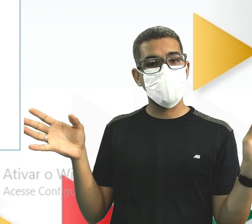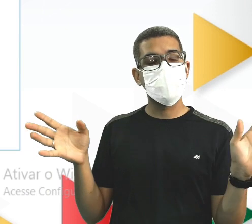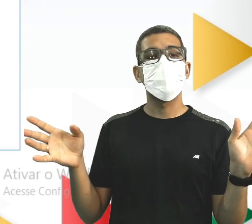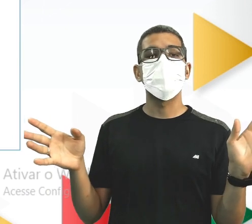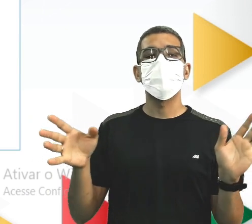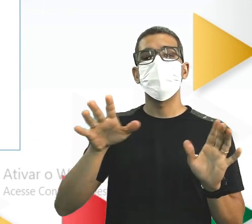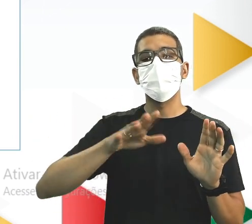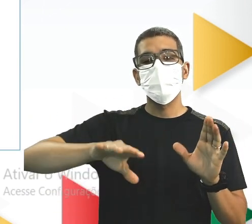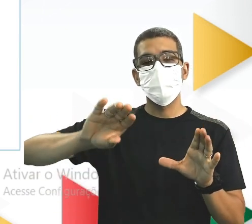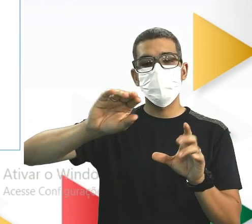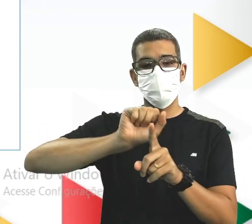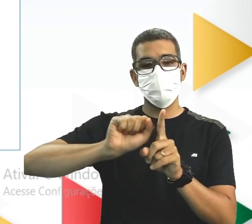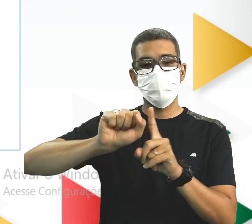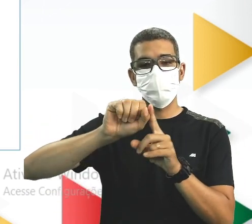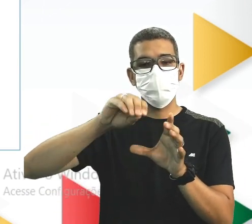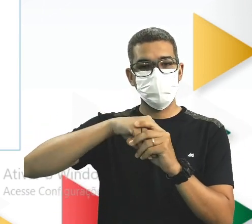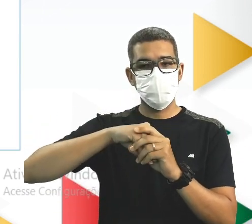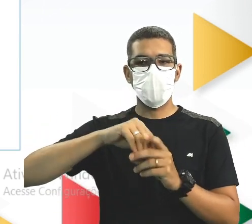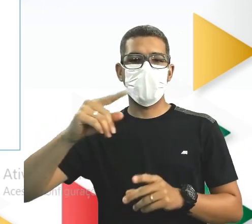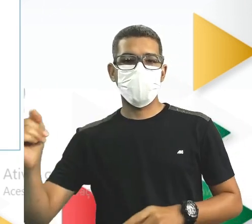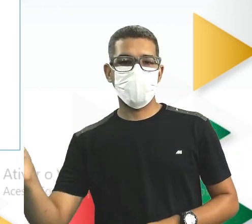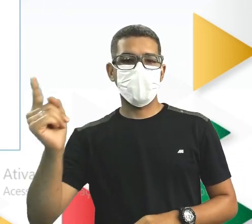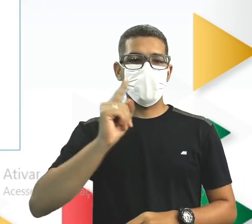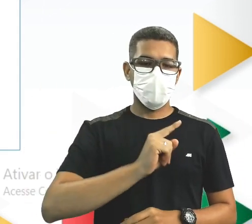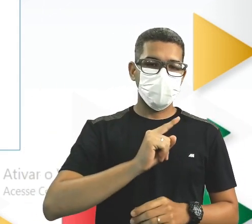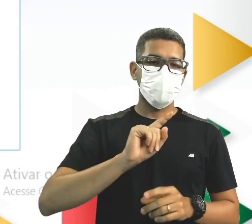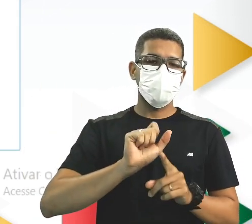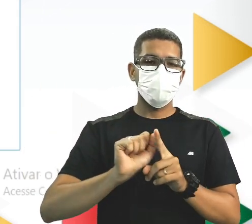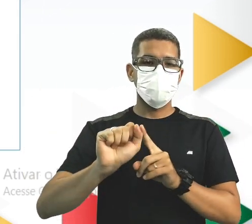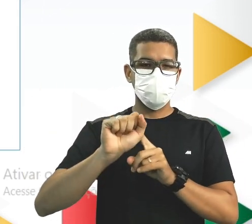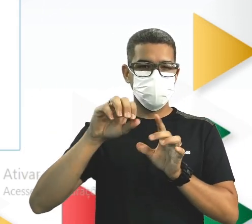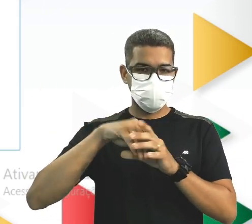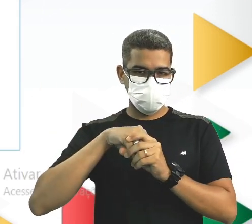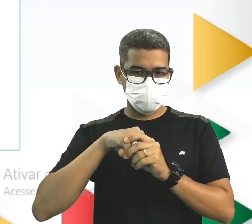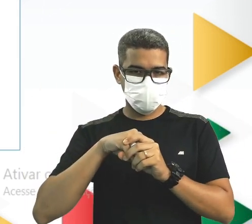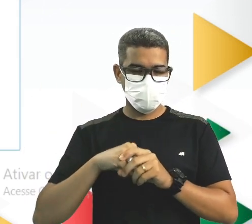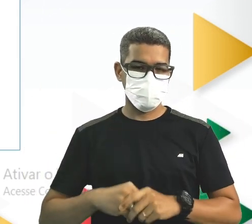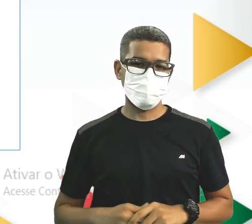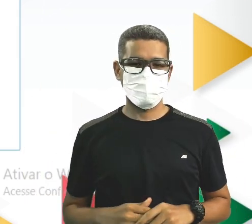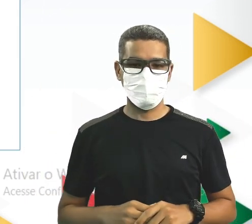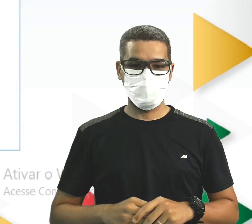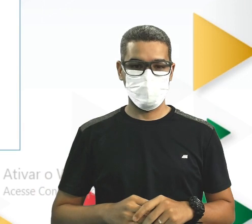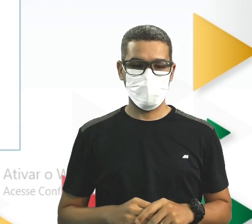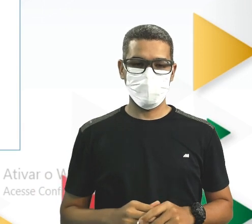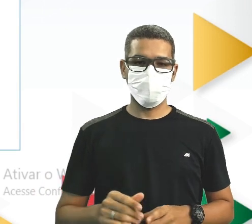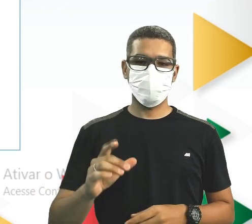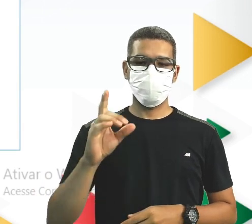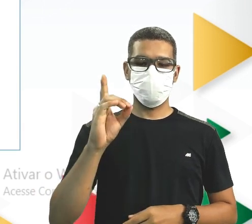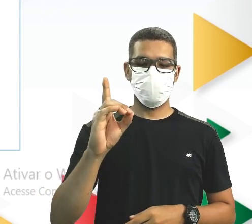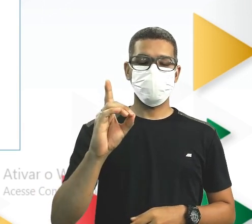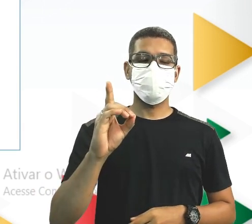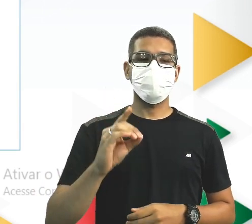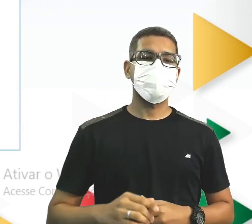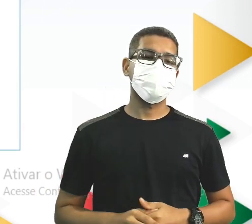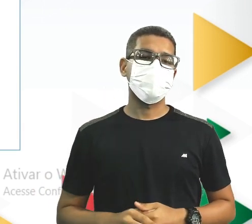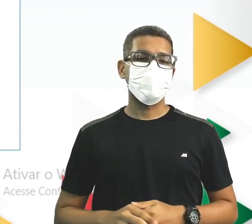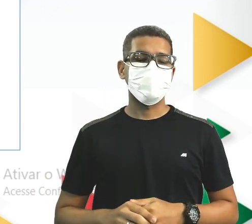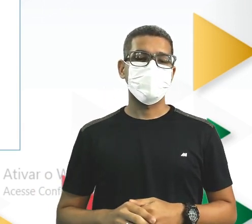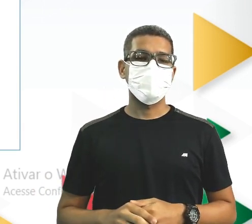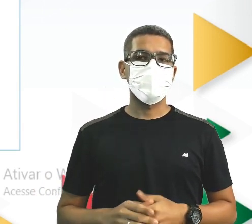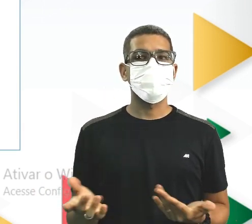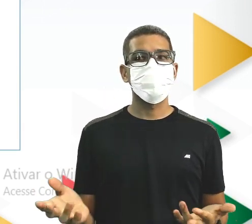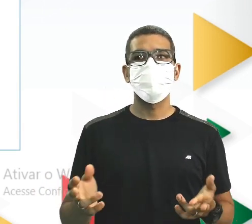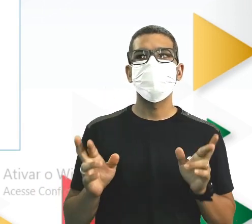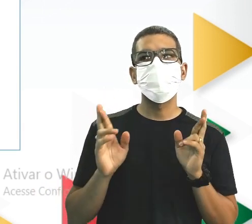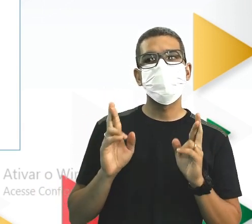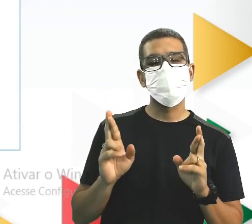na sociedade, o ir e vir dentro da sociedade. Ou a letrinha D seria uma perspectiva